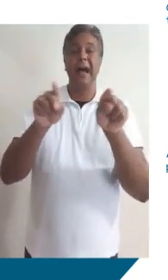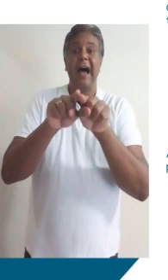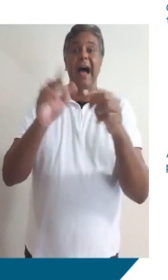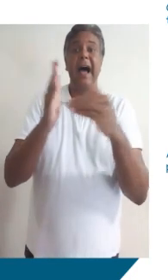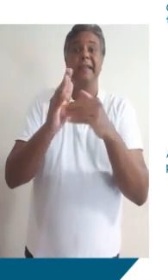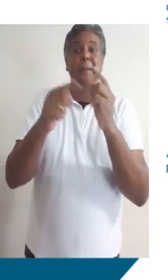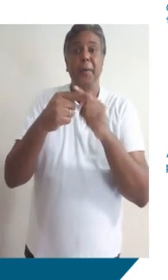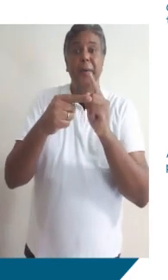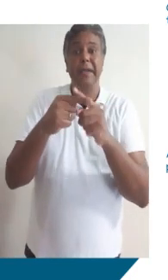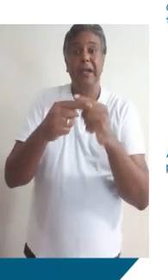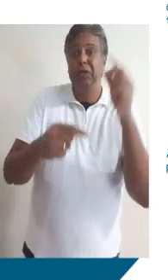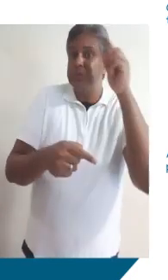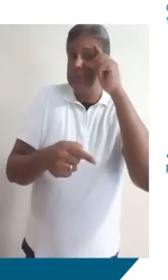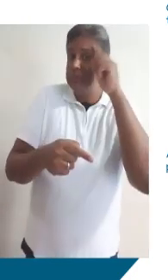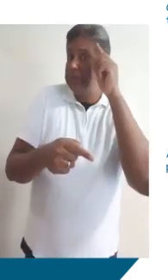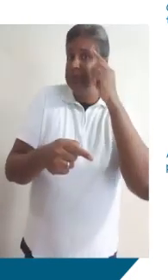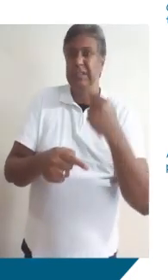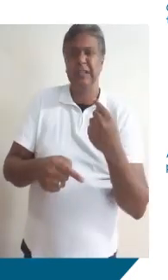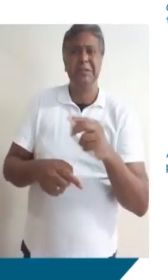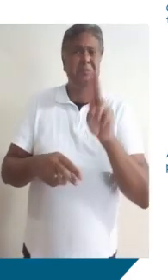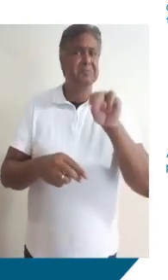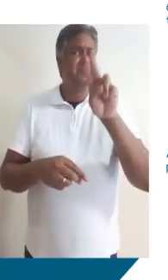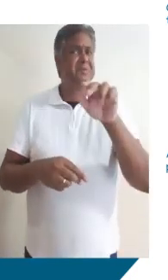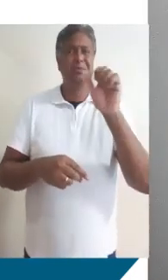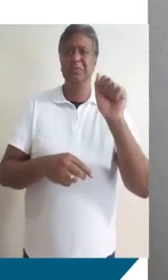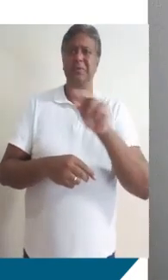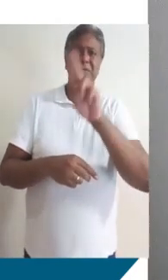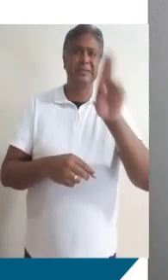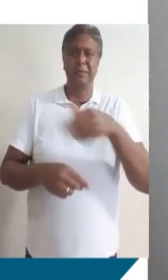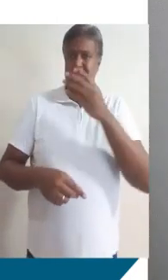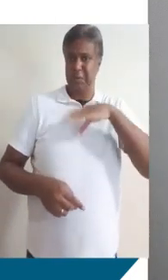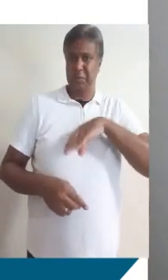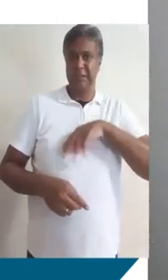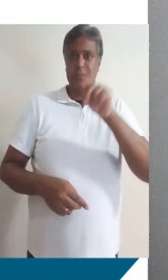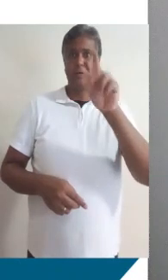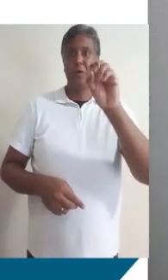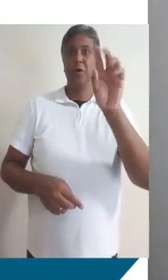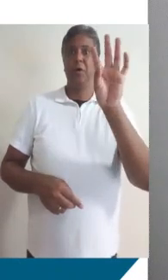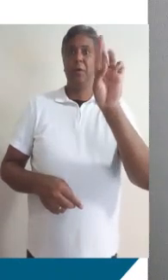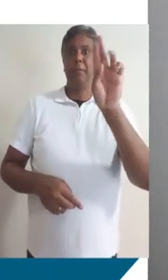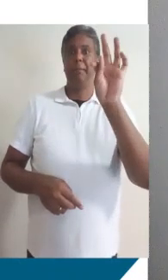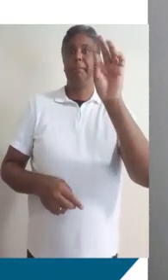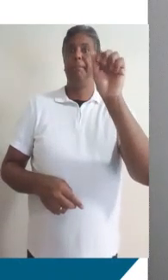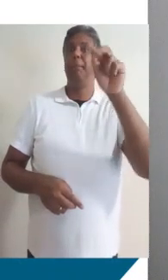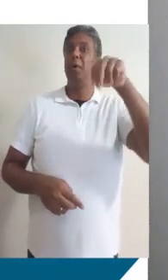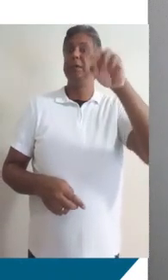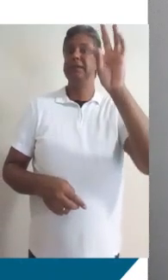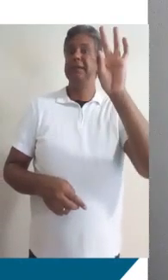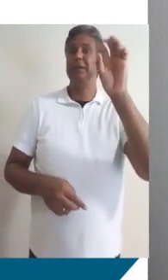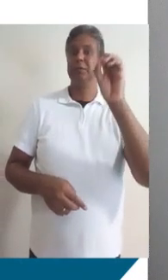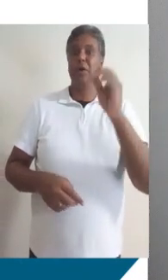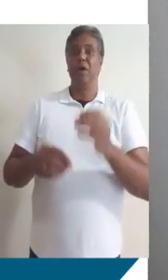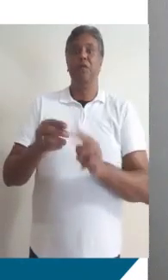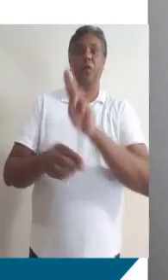no nosso cotidiano a gente dificilmente usa o portanto. Para fechar a questão, vou dar um último exemplo sobre futebol. A gente